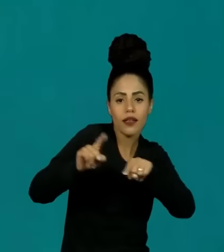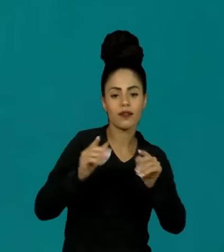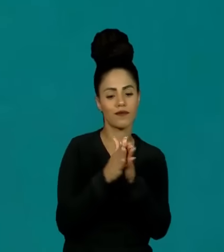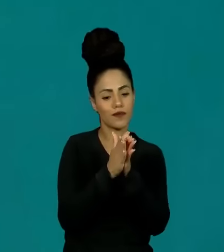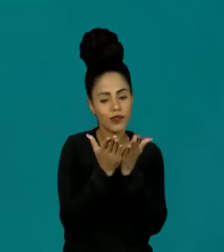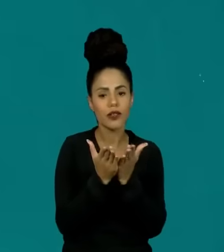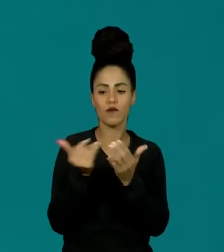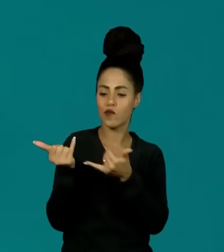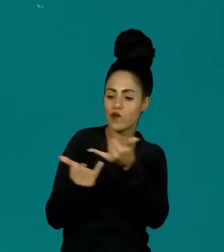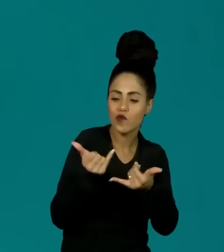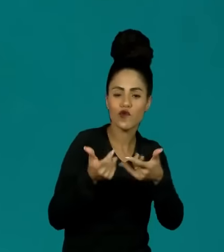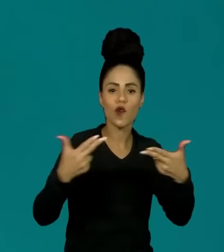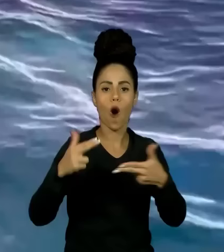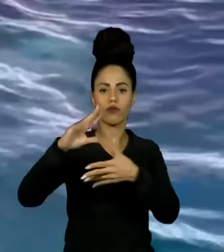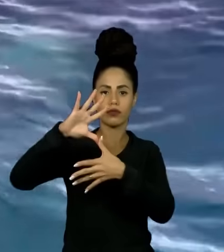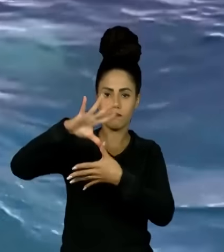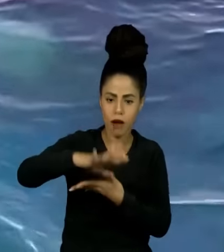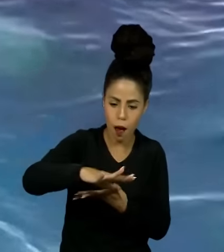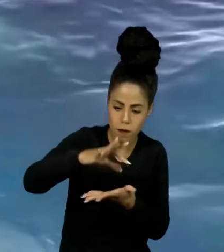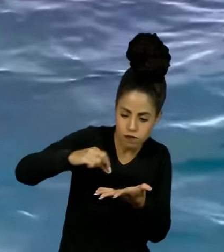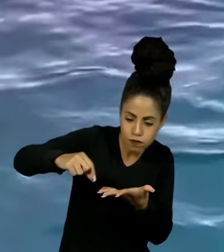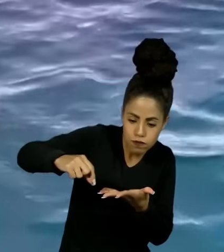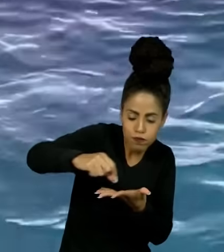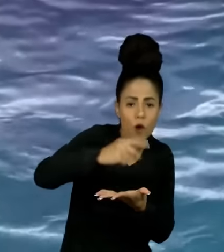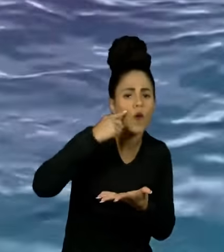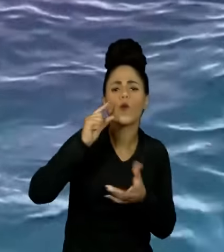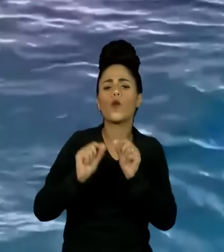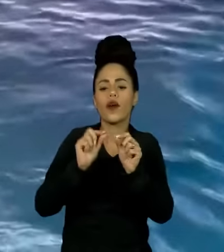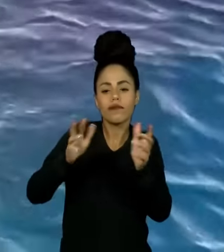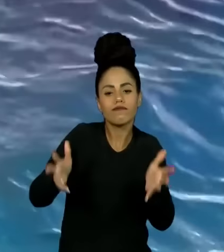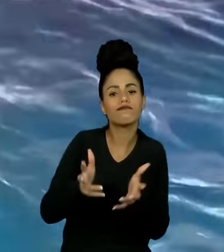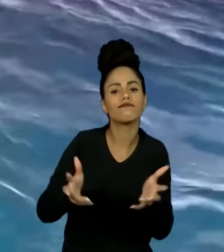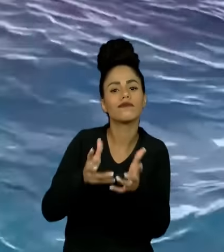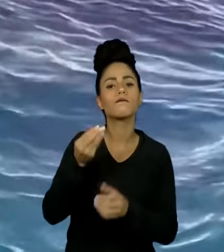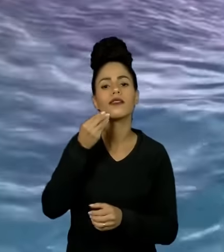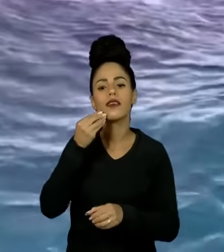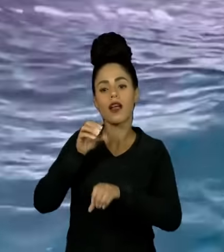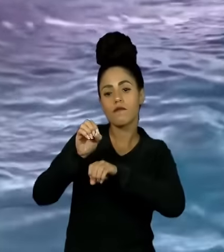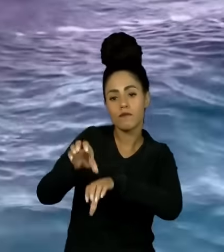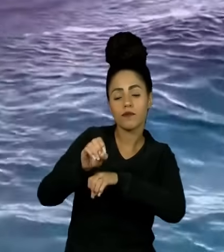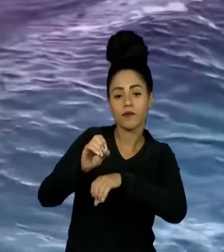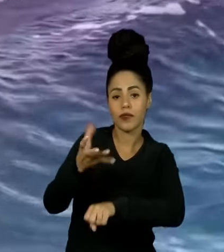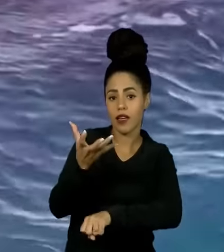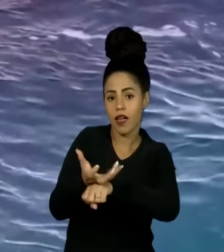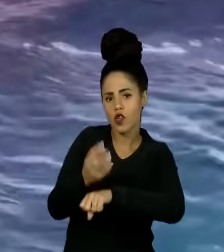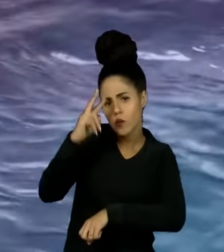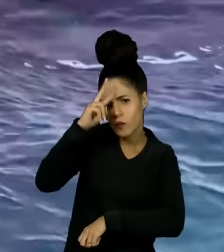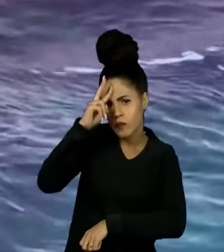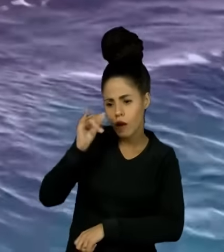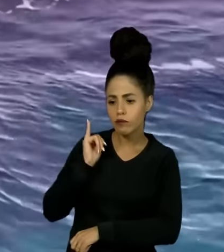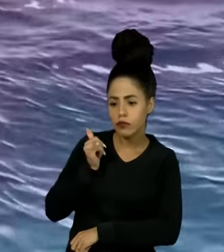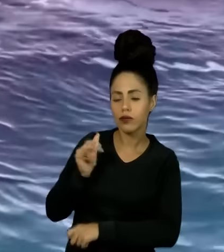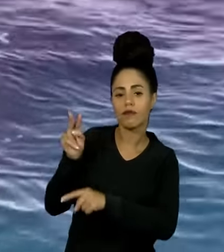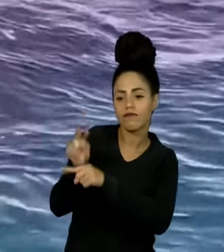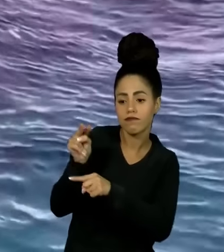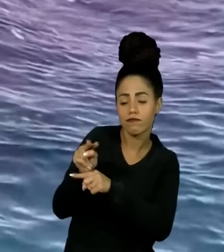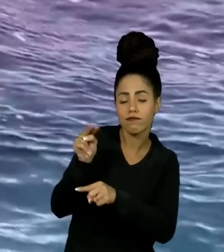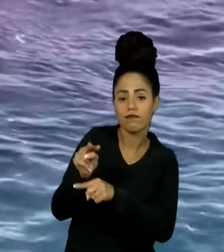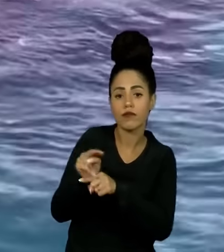livros, jogos, mapas, entre outros, é incentivada como parte da disciplina História de Vida e Conservação de